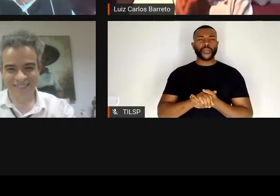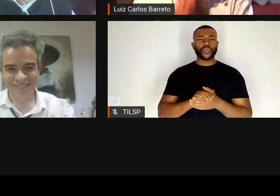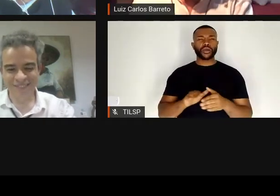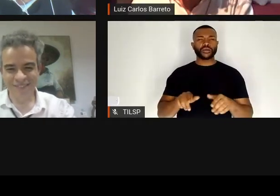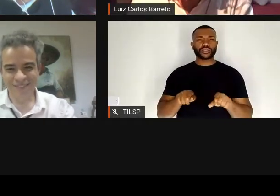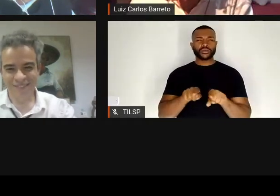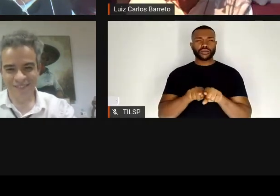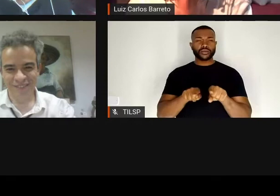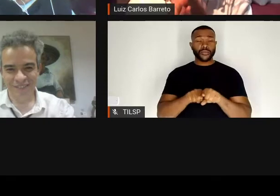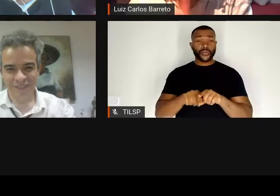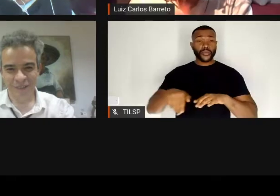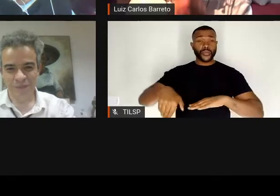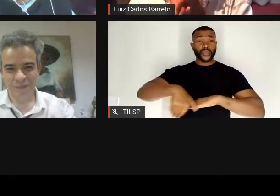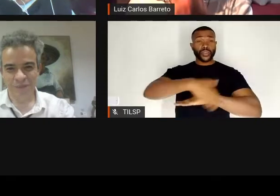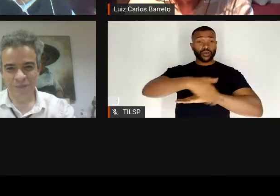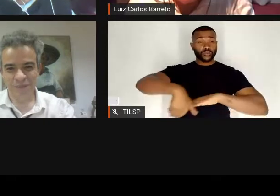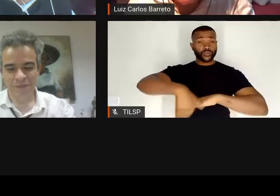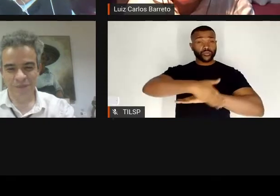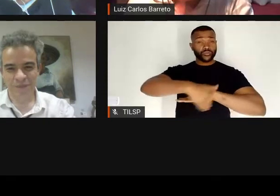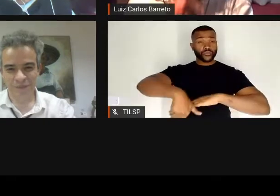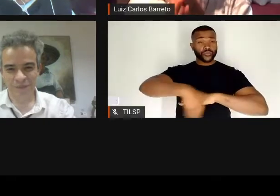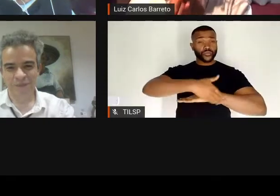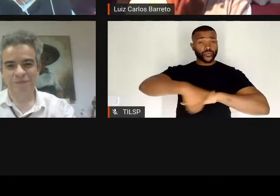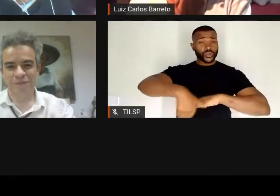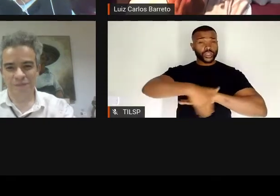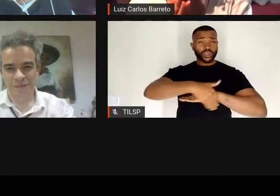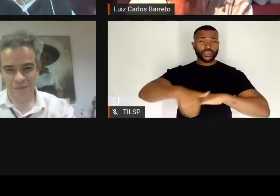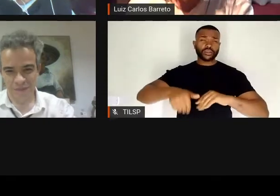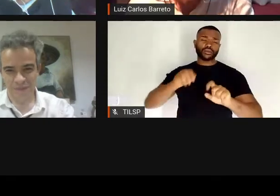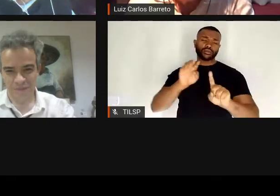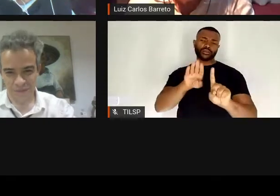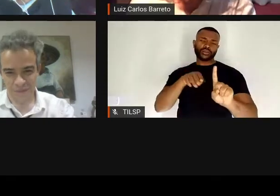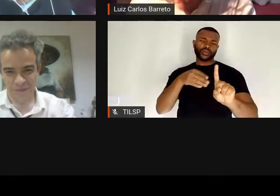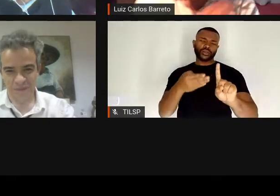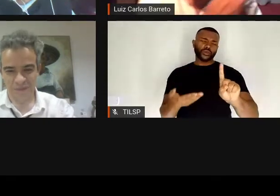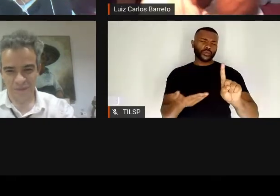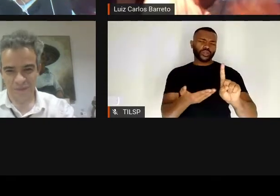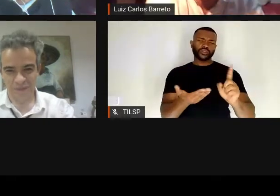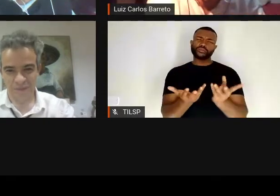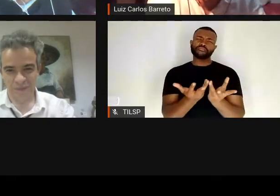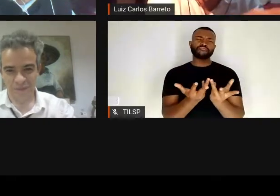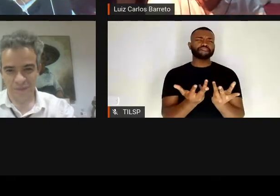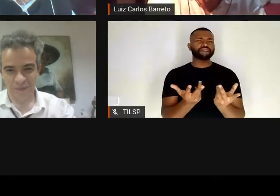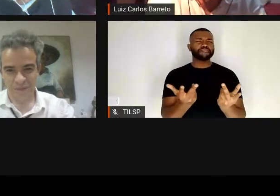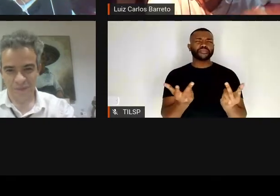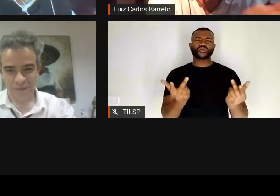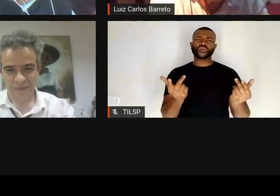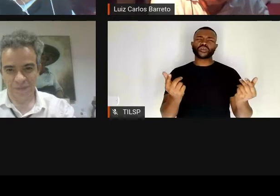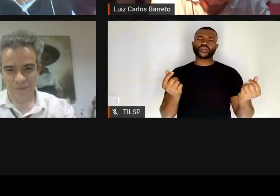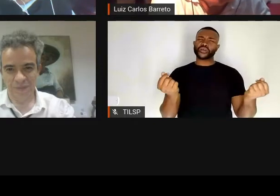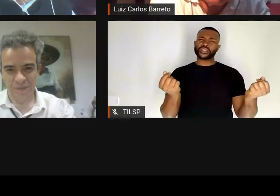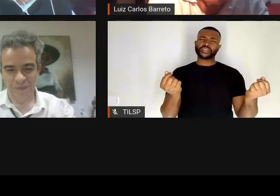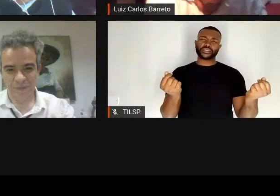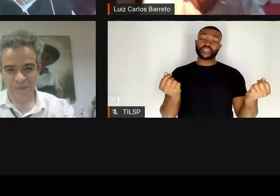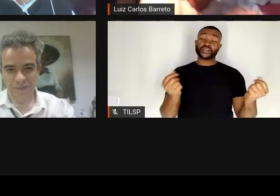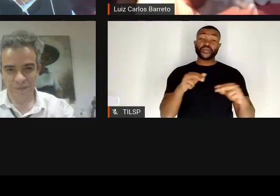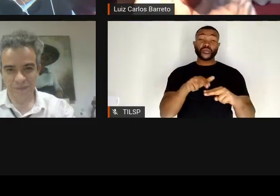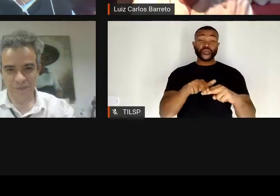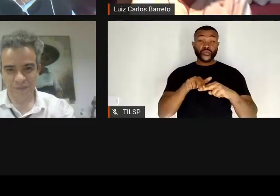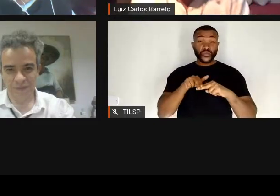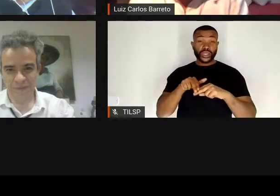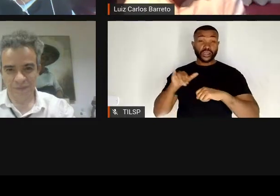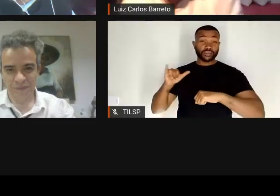Essa avenida é uma homenagem maravilhosa, porque liga o negócio da